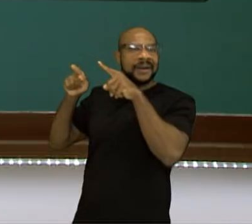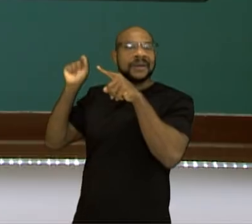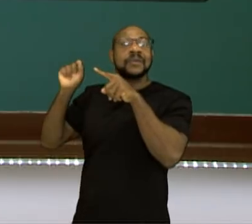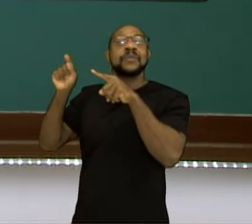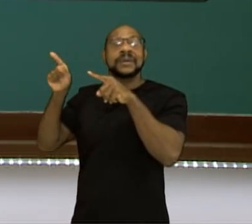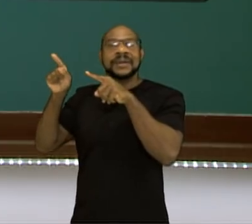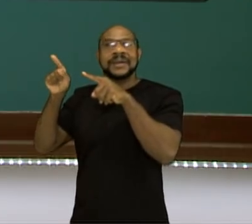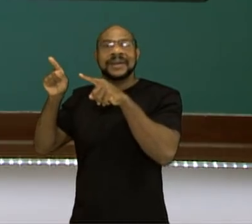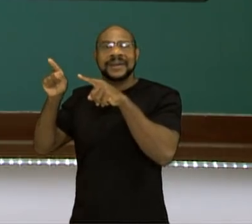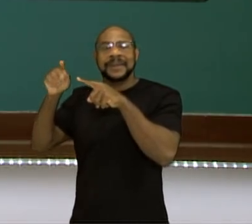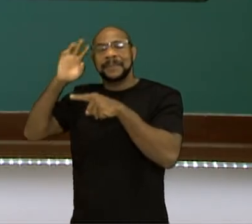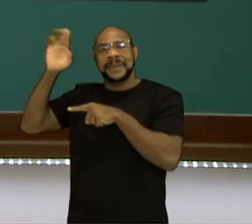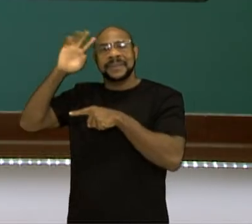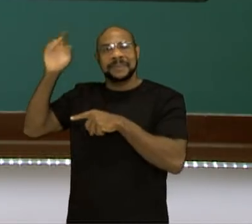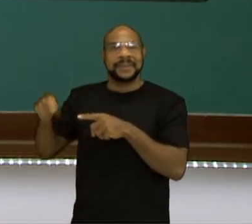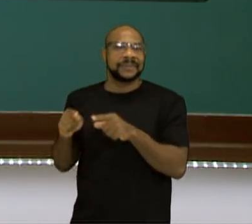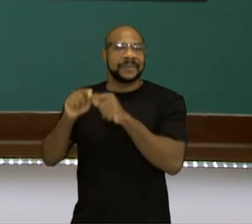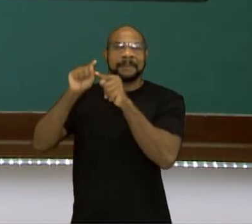bem baixinho.